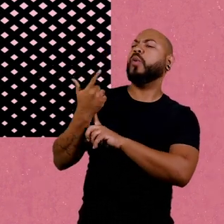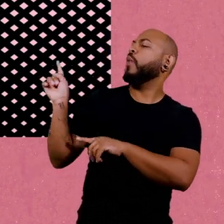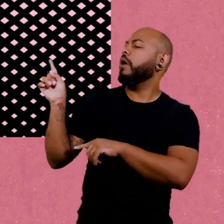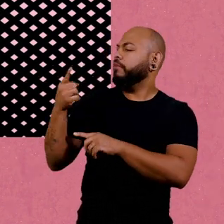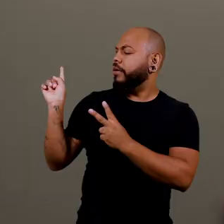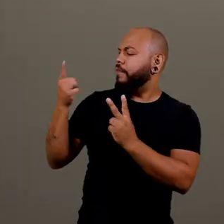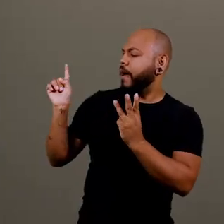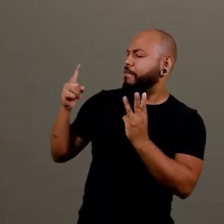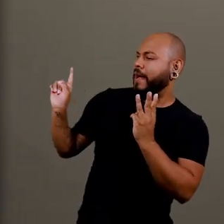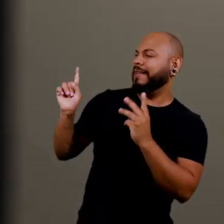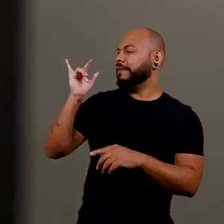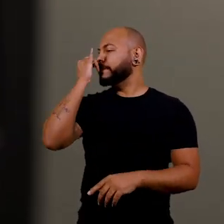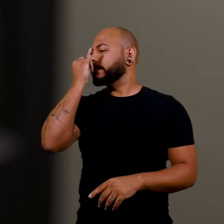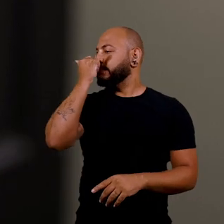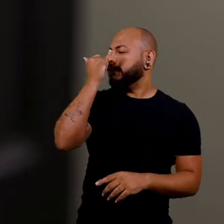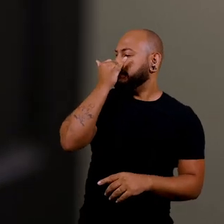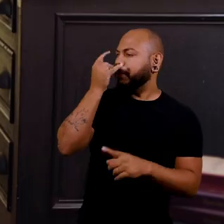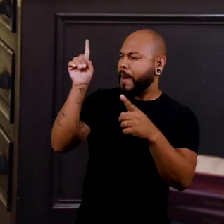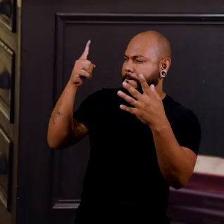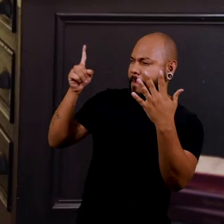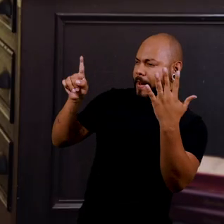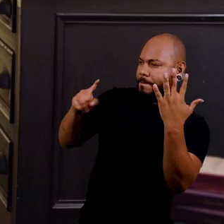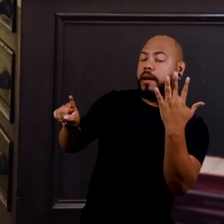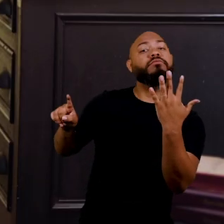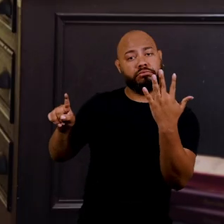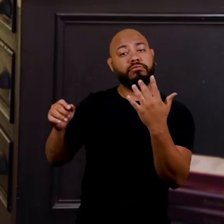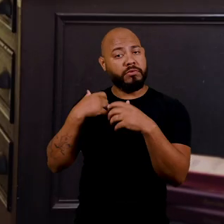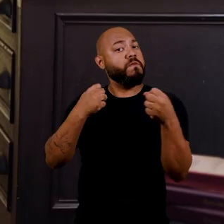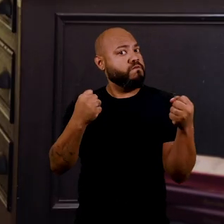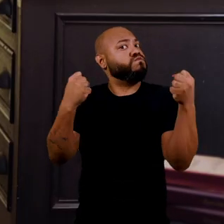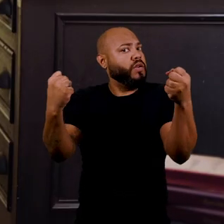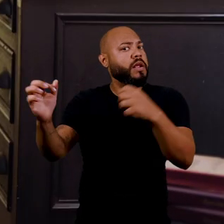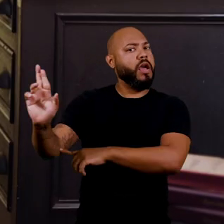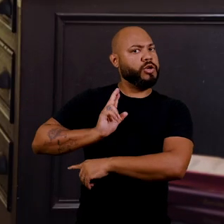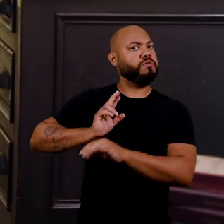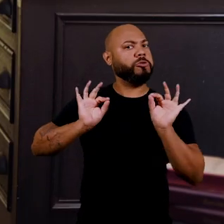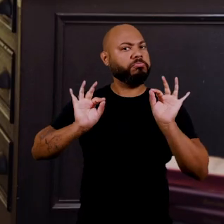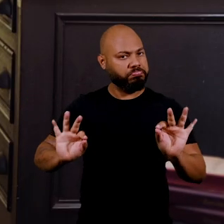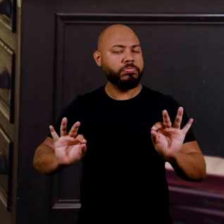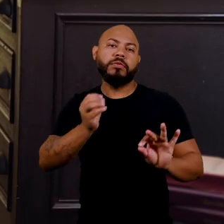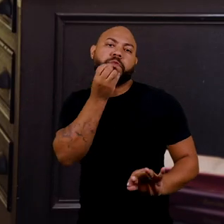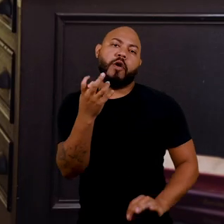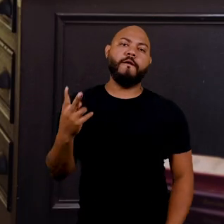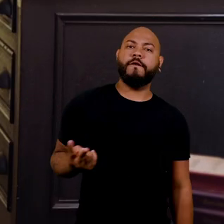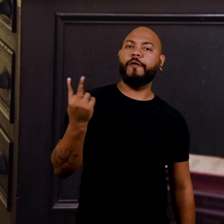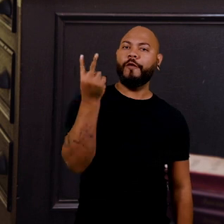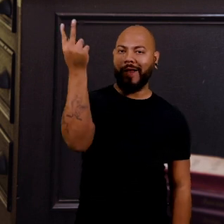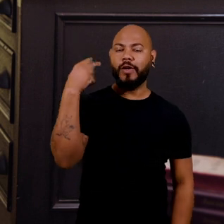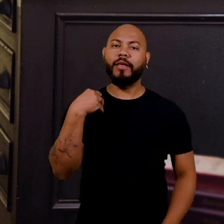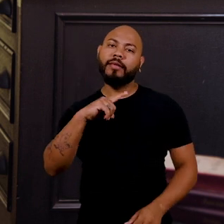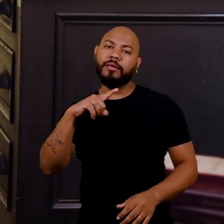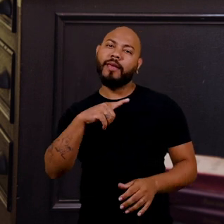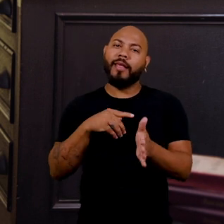vezes ele acertou. E é um método estatístico poderoso, uma ferramenta super poderosa, e ele te dá o valor. Então, por exemplo, esses dados